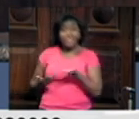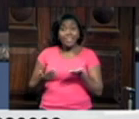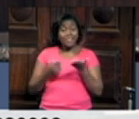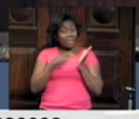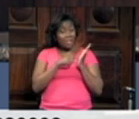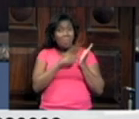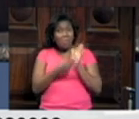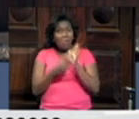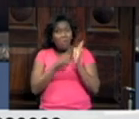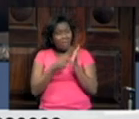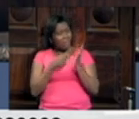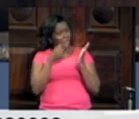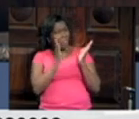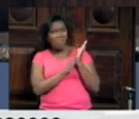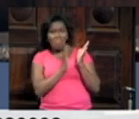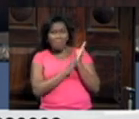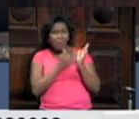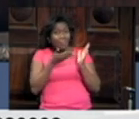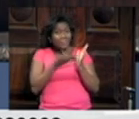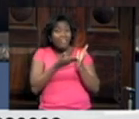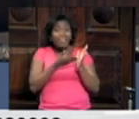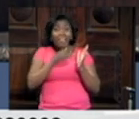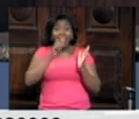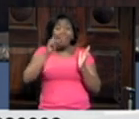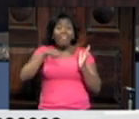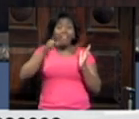aqui propostas são todas